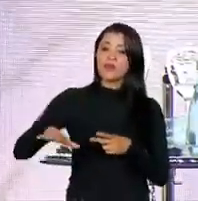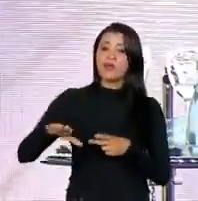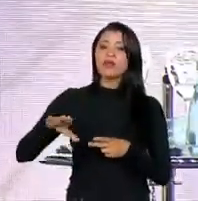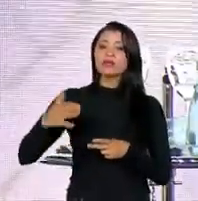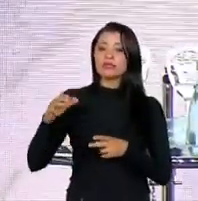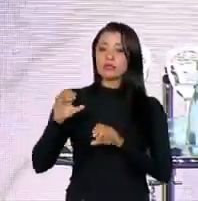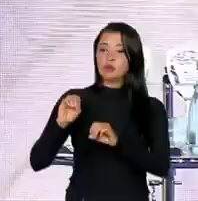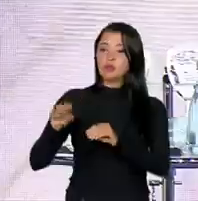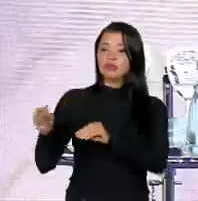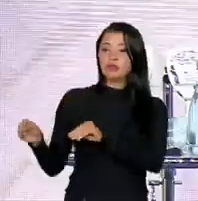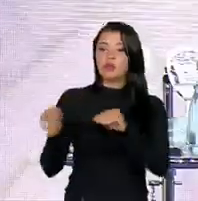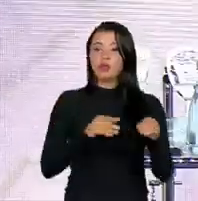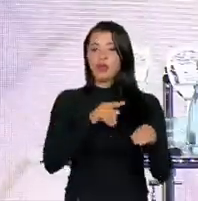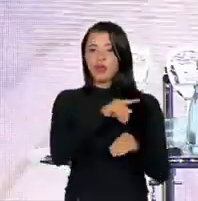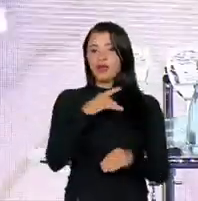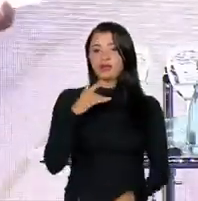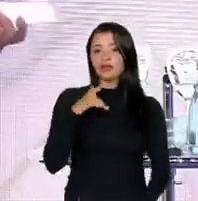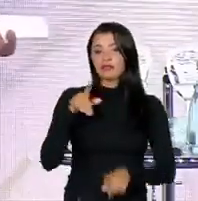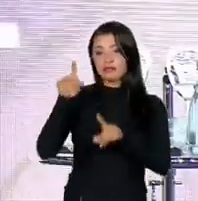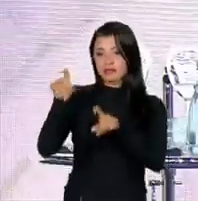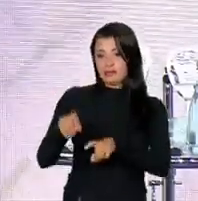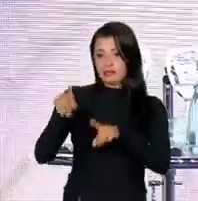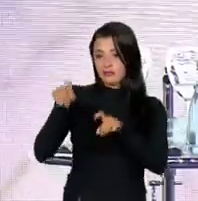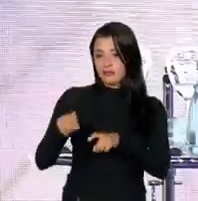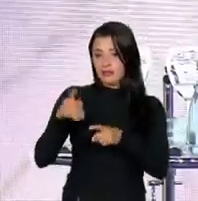e botar lá na fazenda, viu?